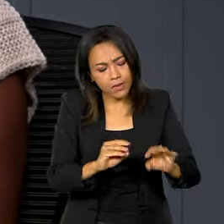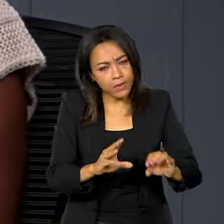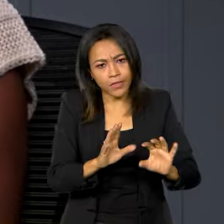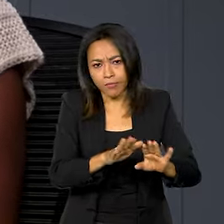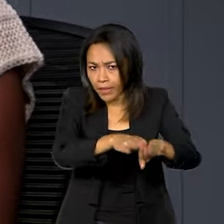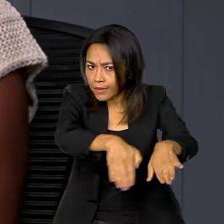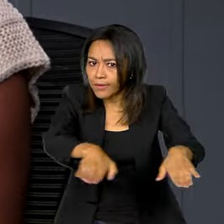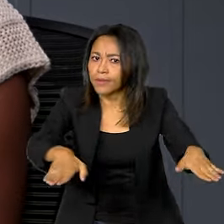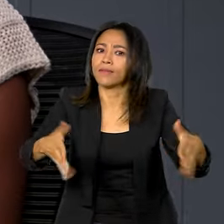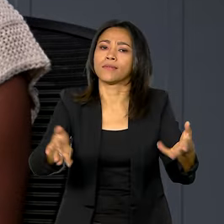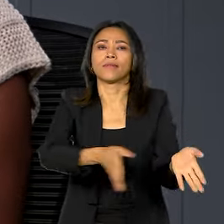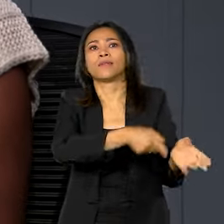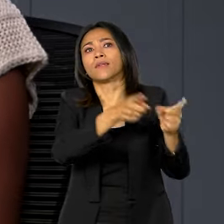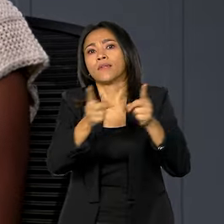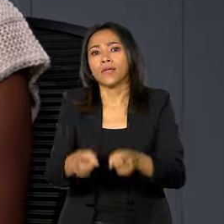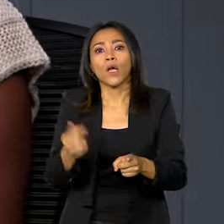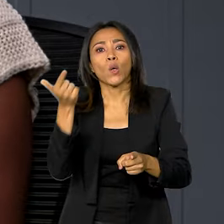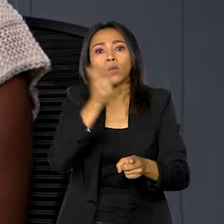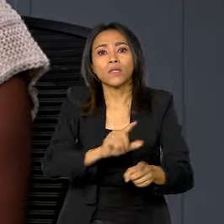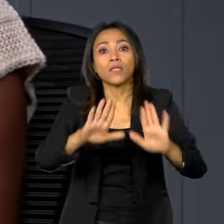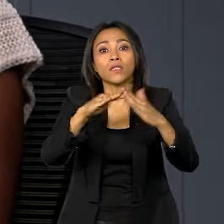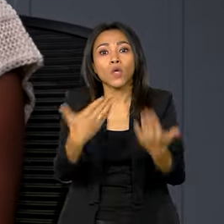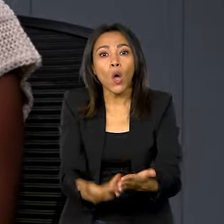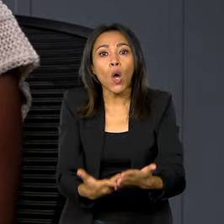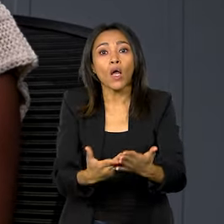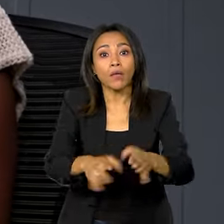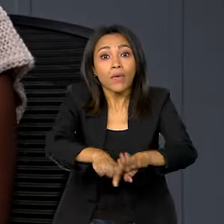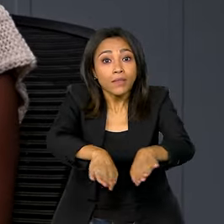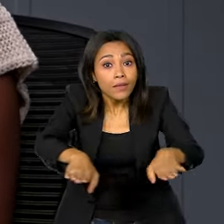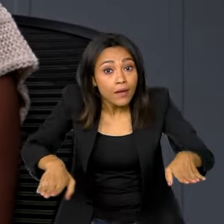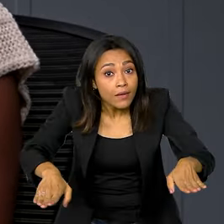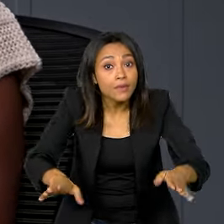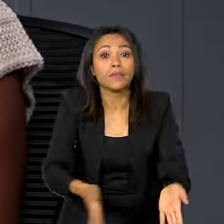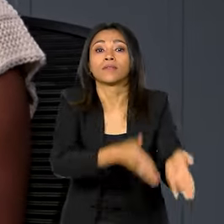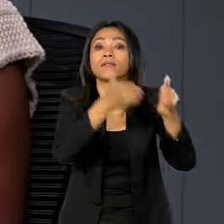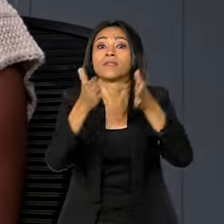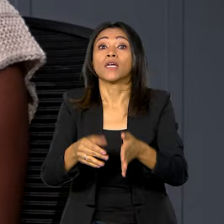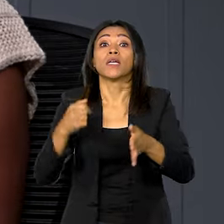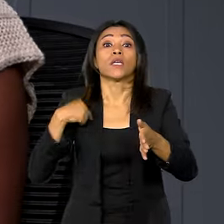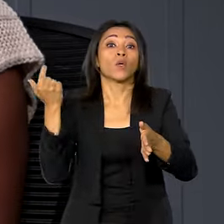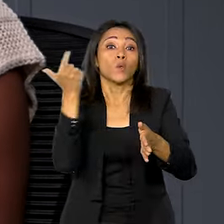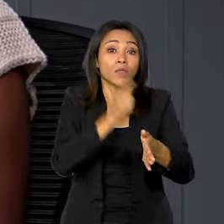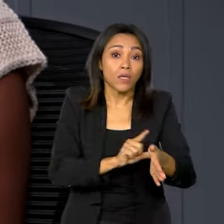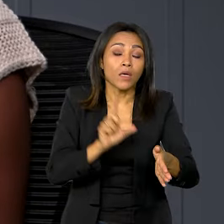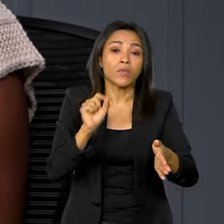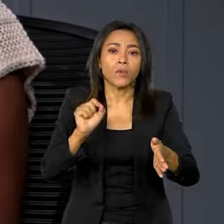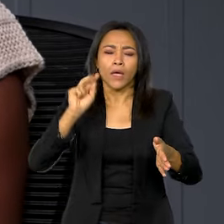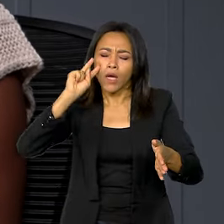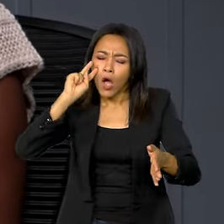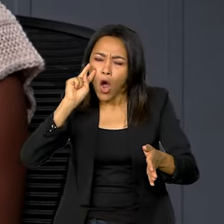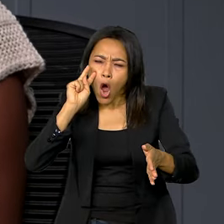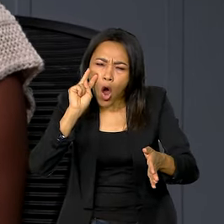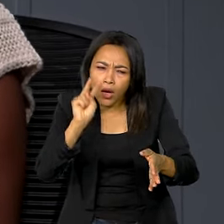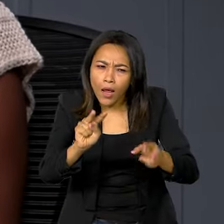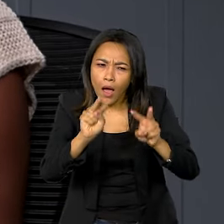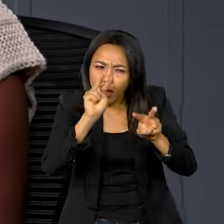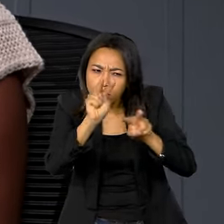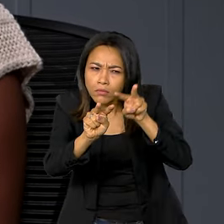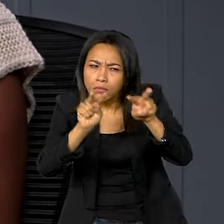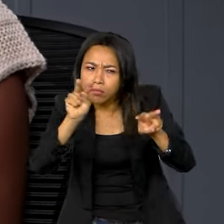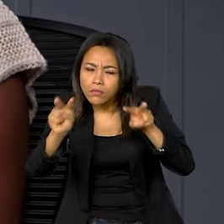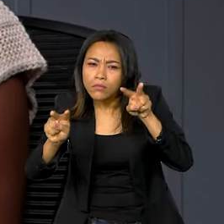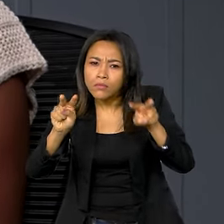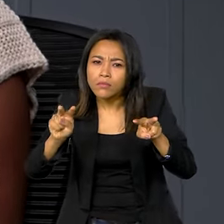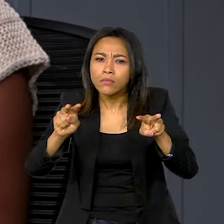de qualidade para essas crianças que a gente consiga ter creches para a primeira infância que a gente consiga ter um olhar sabe dos